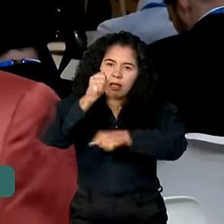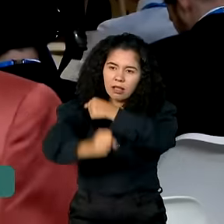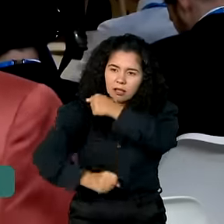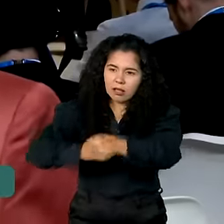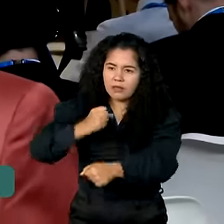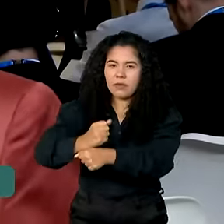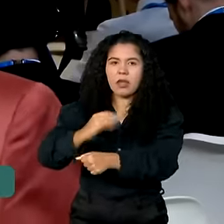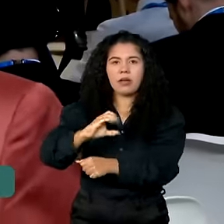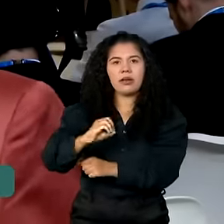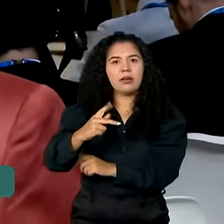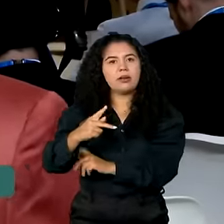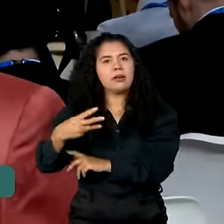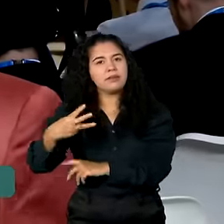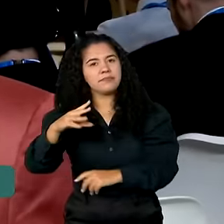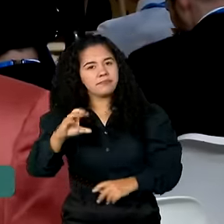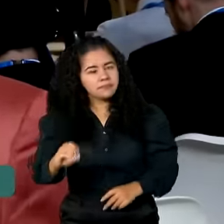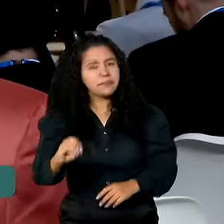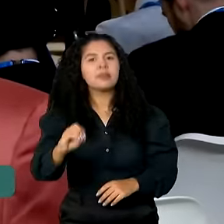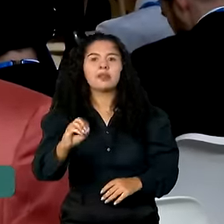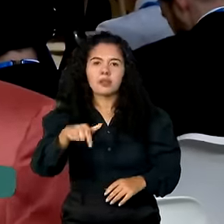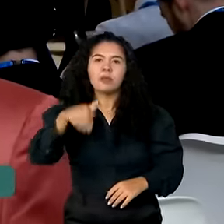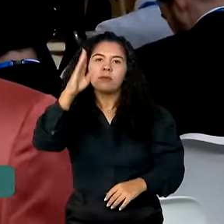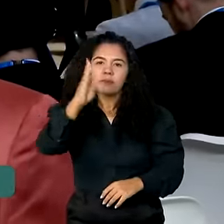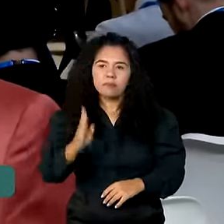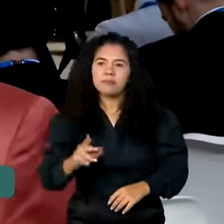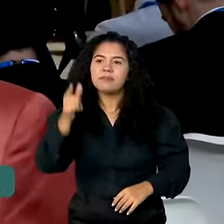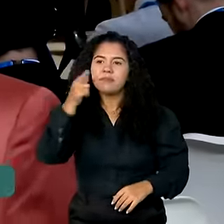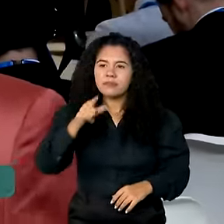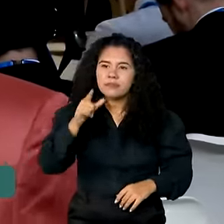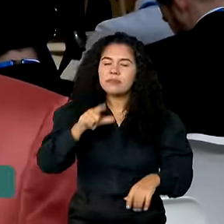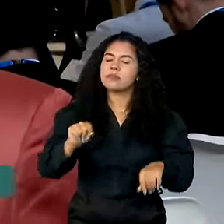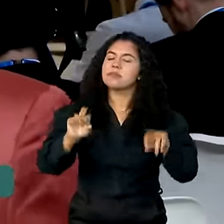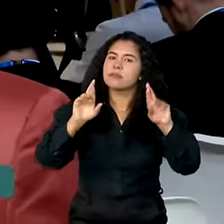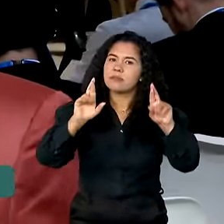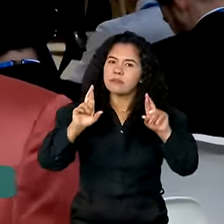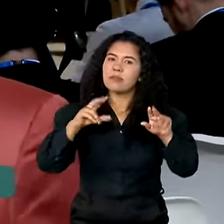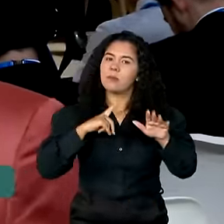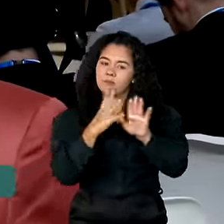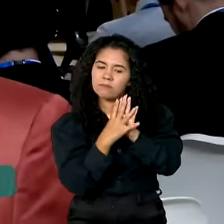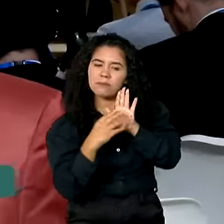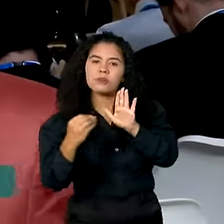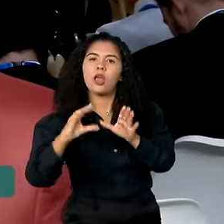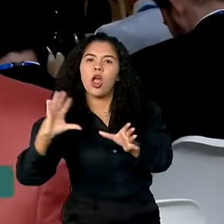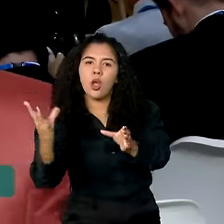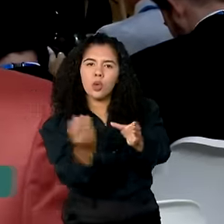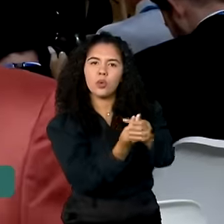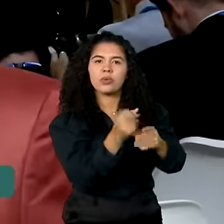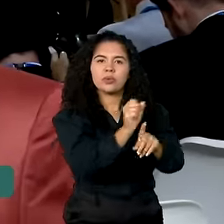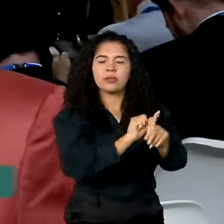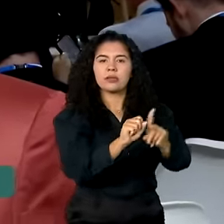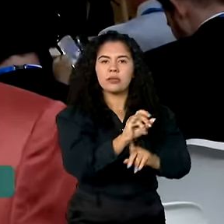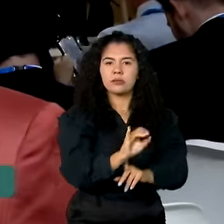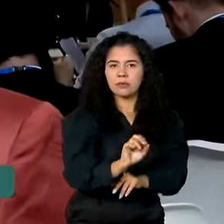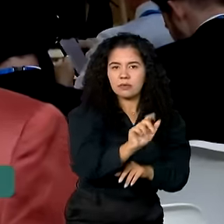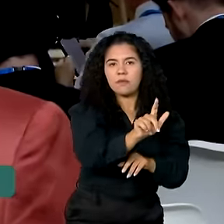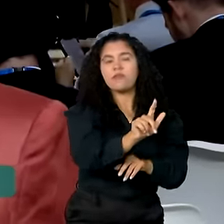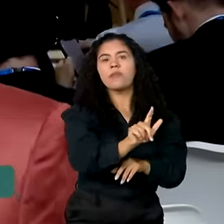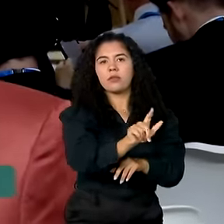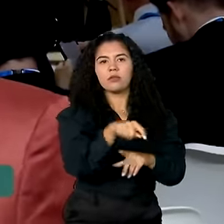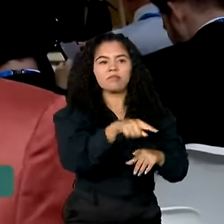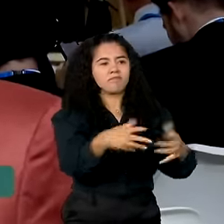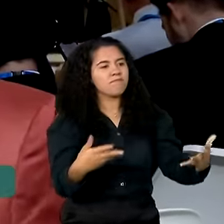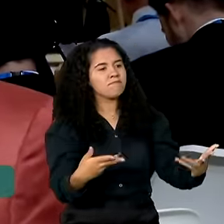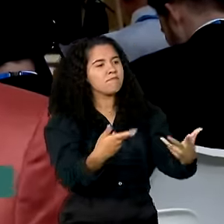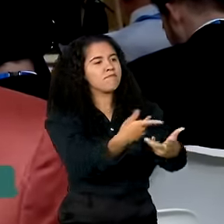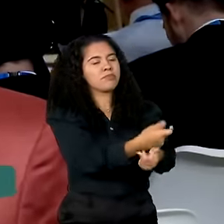fato, a partir dessa postura de querer liderar pelo exemplo, inclua a sociedade civil de forma